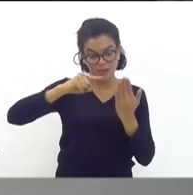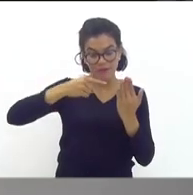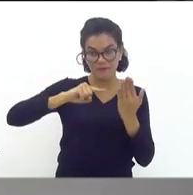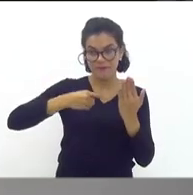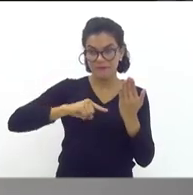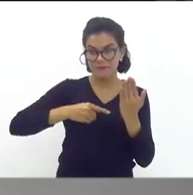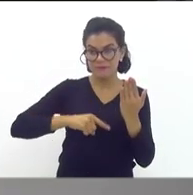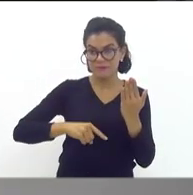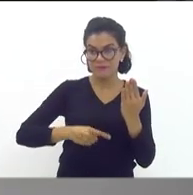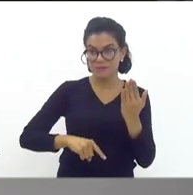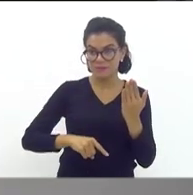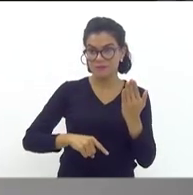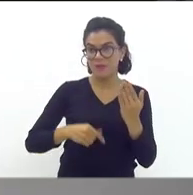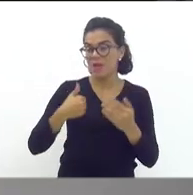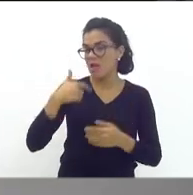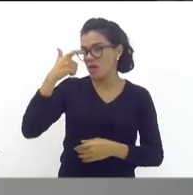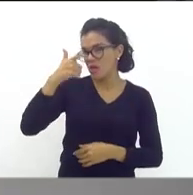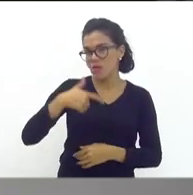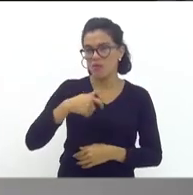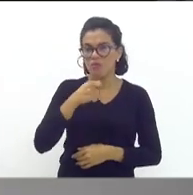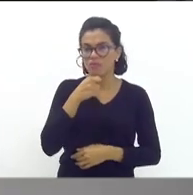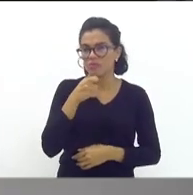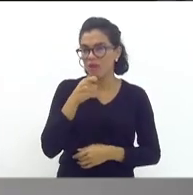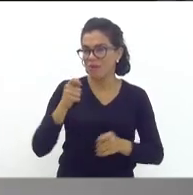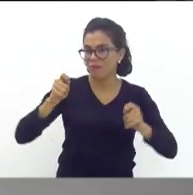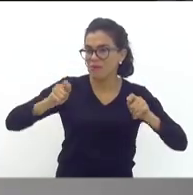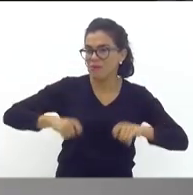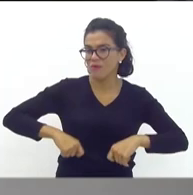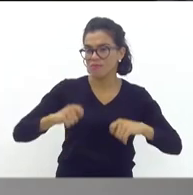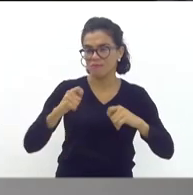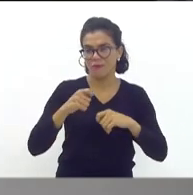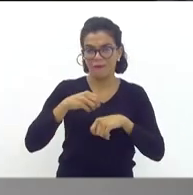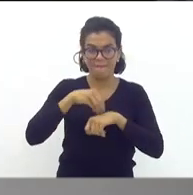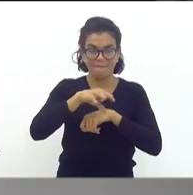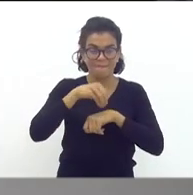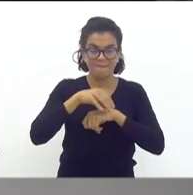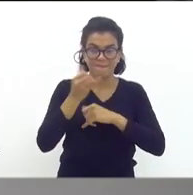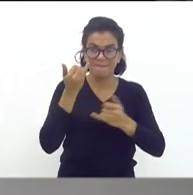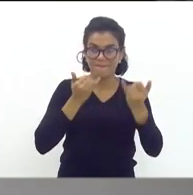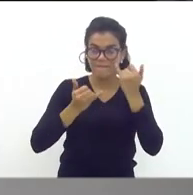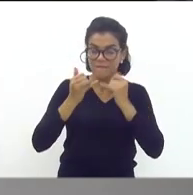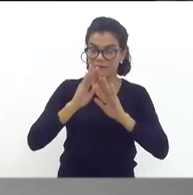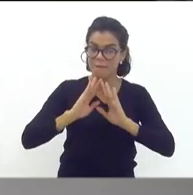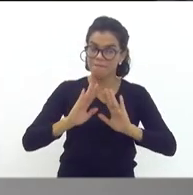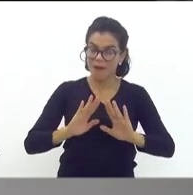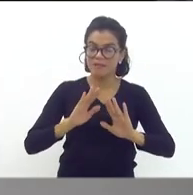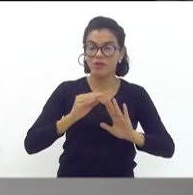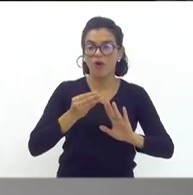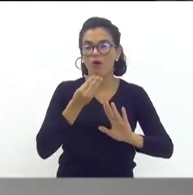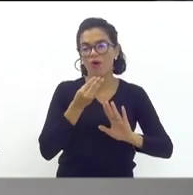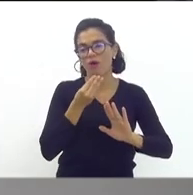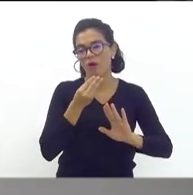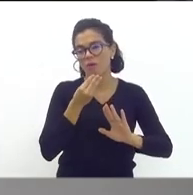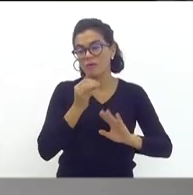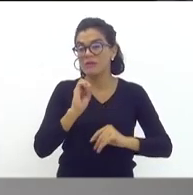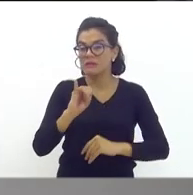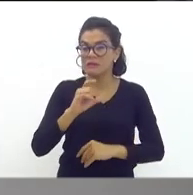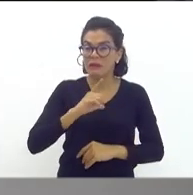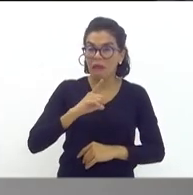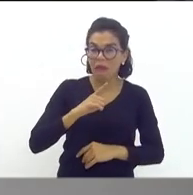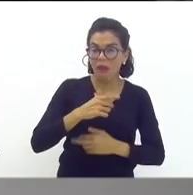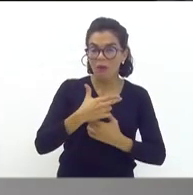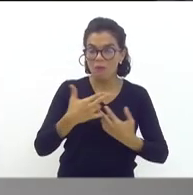eu não teria nem nem condições de Tercer qualquer tipo de informação a respeito mas por Óbvio se tem qualquer tipo de